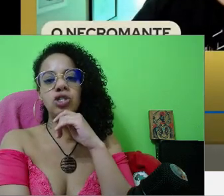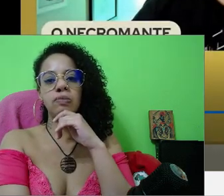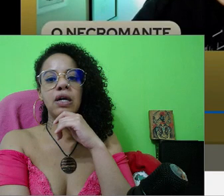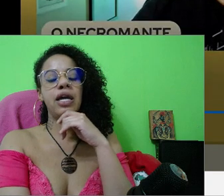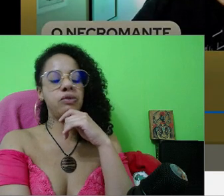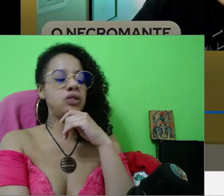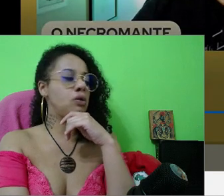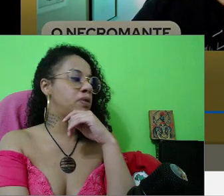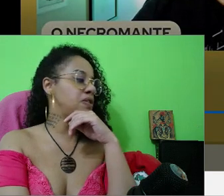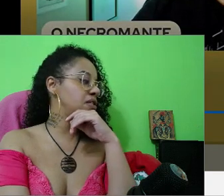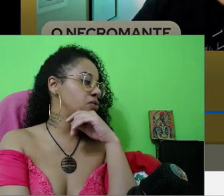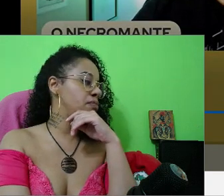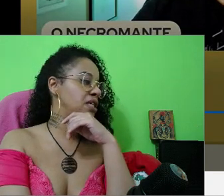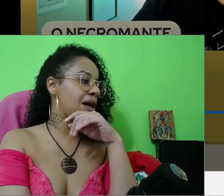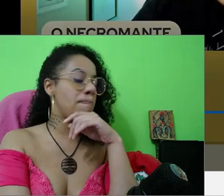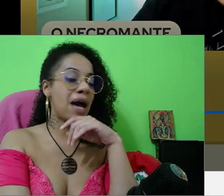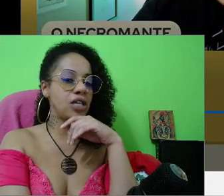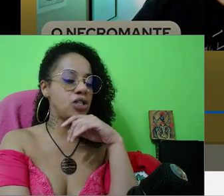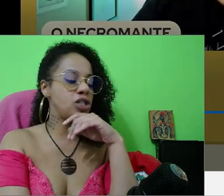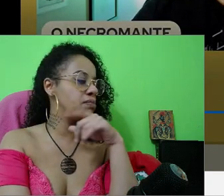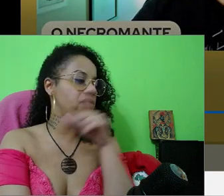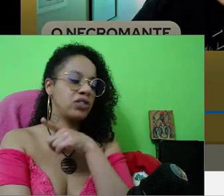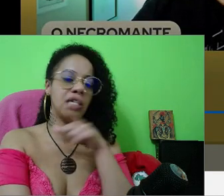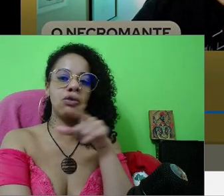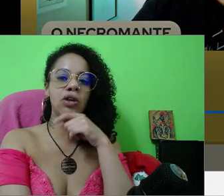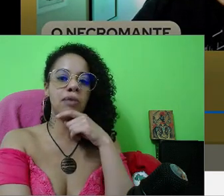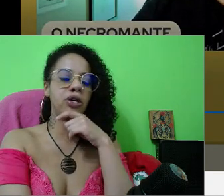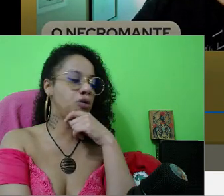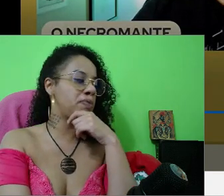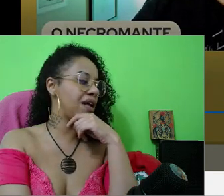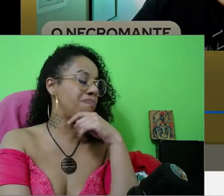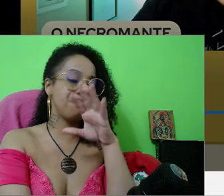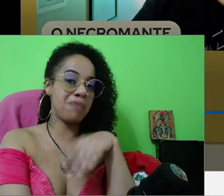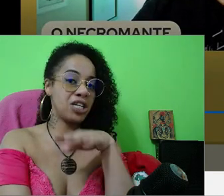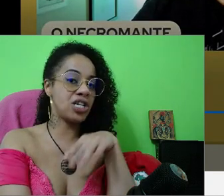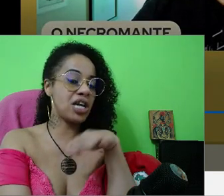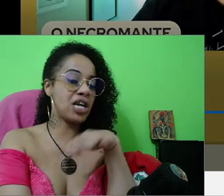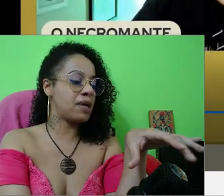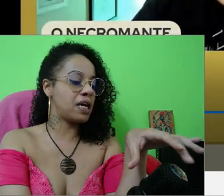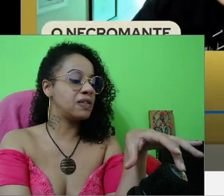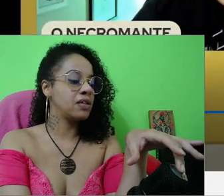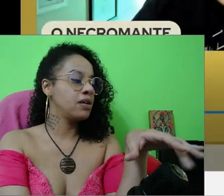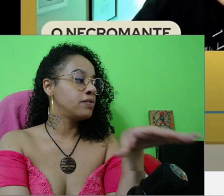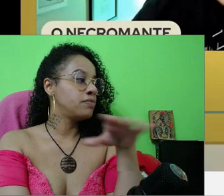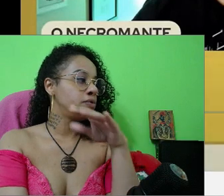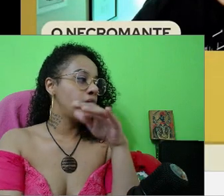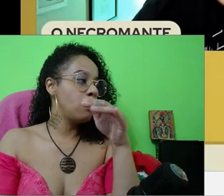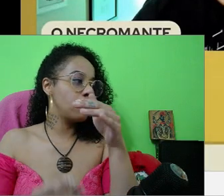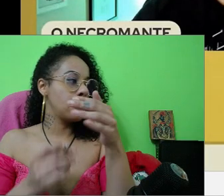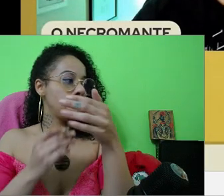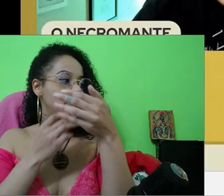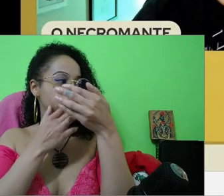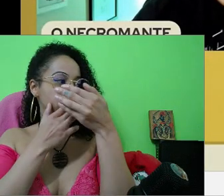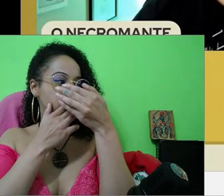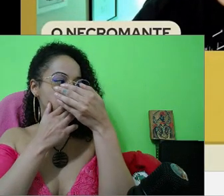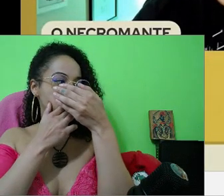dessa tua autoestima eu estou precisando a minha está baixíssima E vocês estão colaborando para ela baixar ainda mais